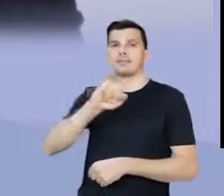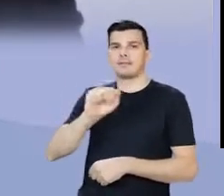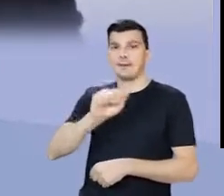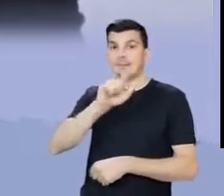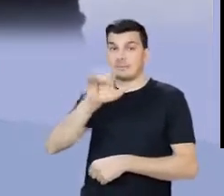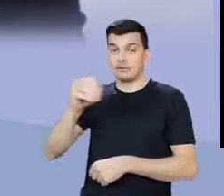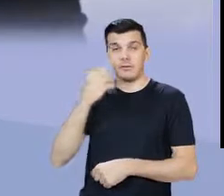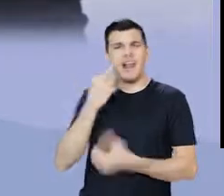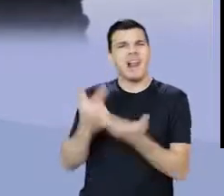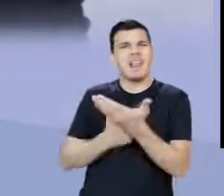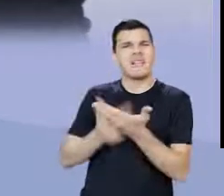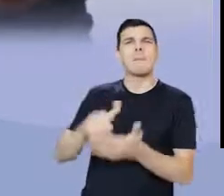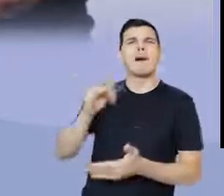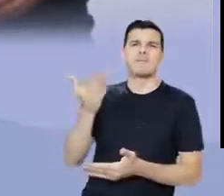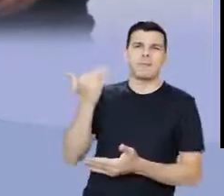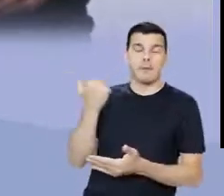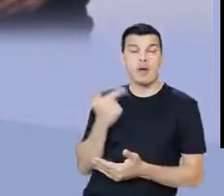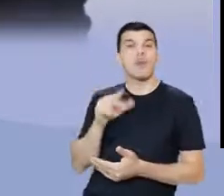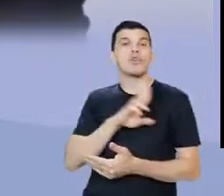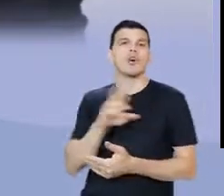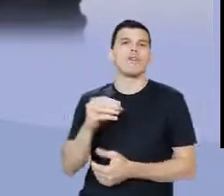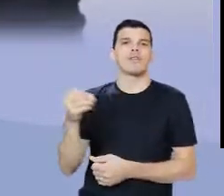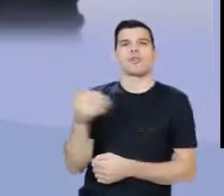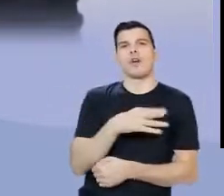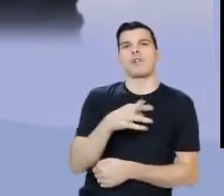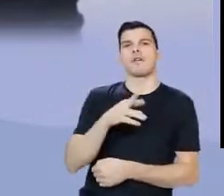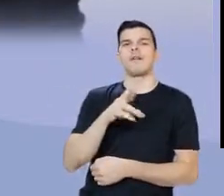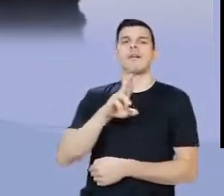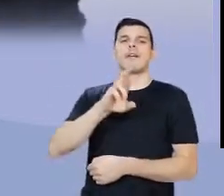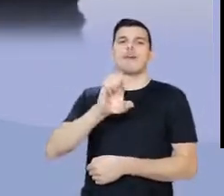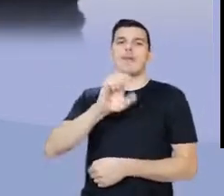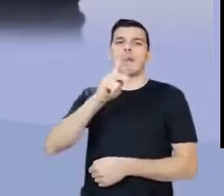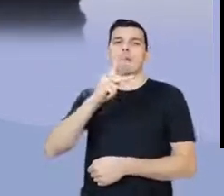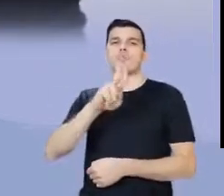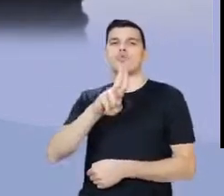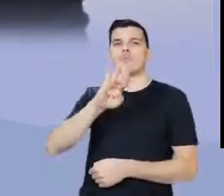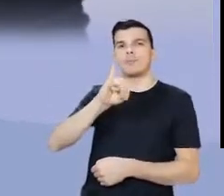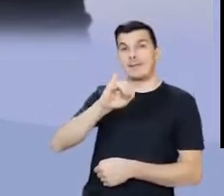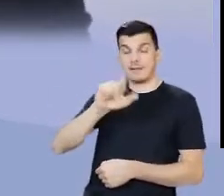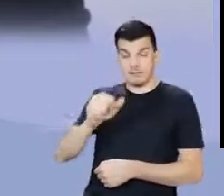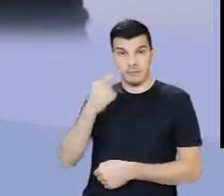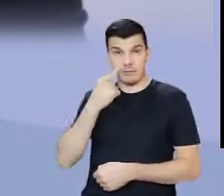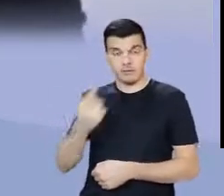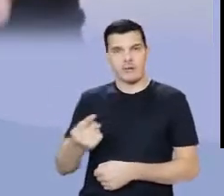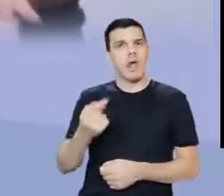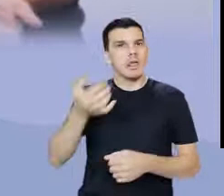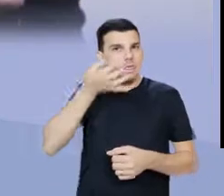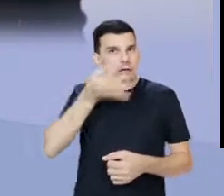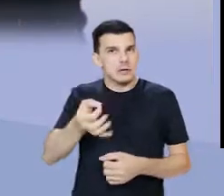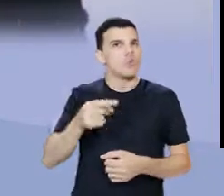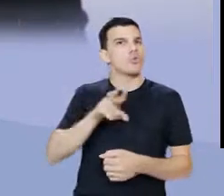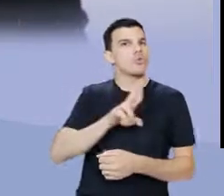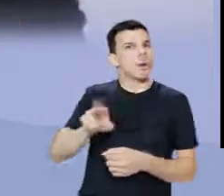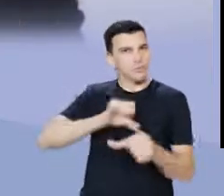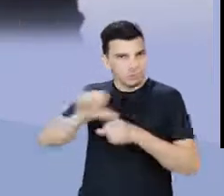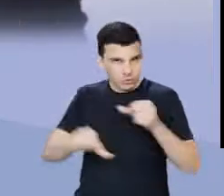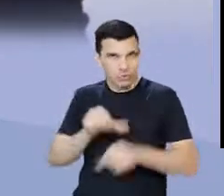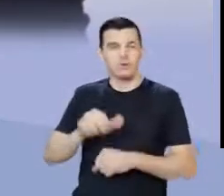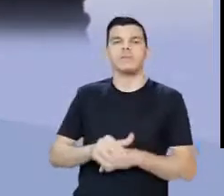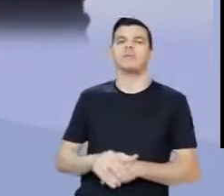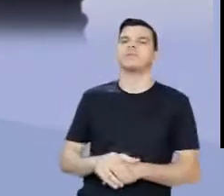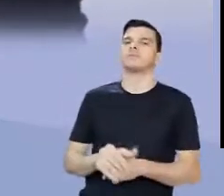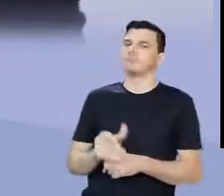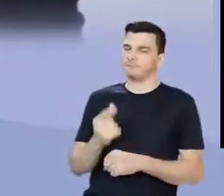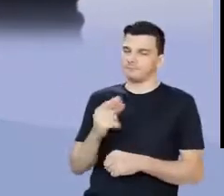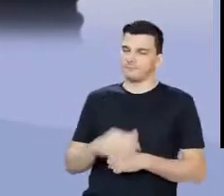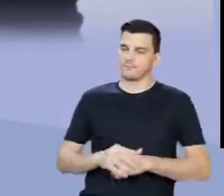redemocratização. Cuidado que nos livros antigos a gente vai chamar isso de Nova República. Esse termo nem é mais usado, tá, meu aluno? Mas vamos chamar então